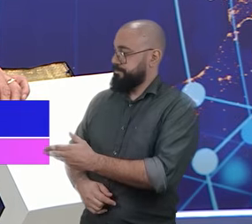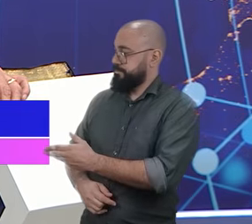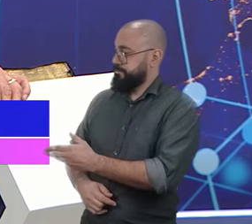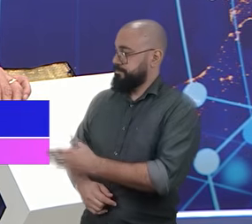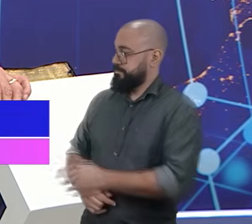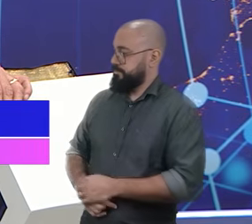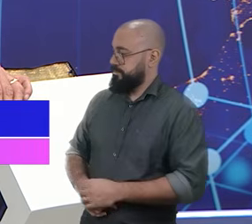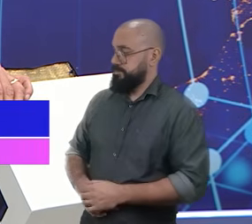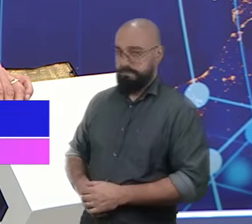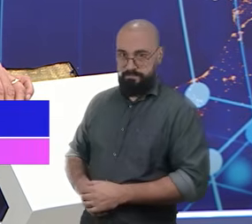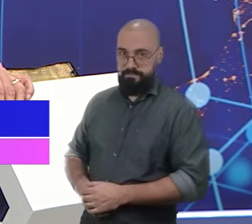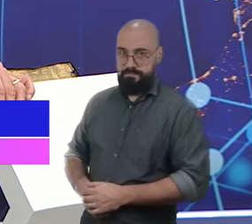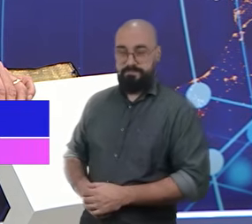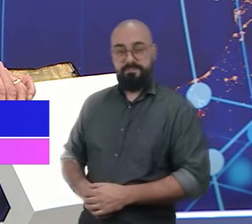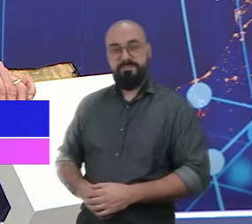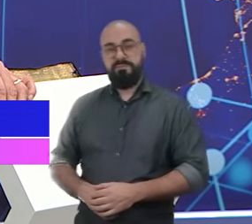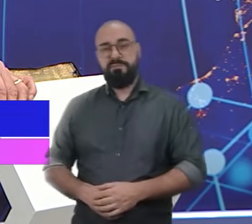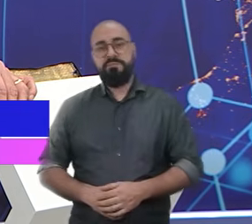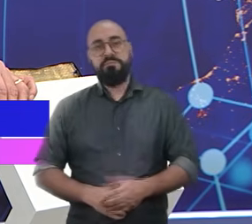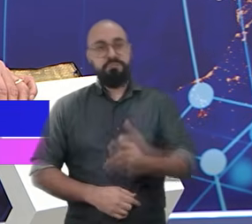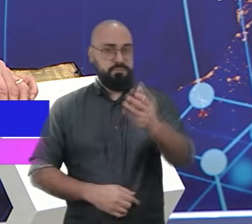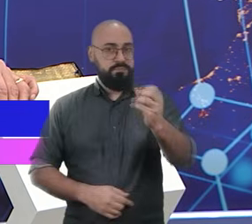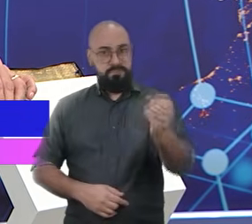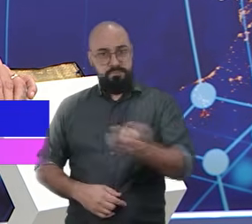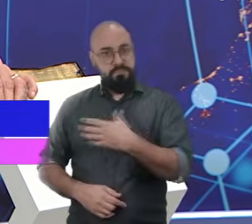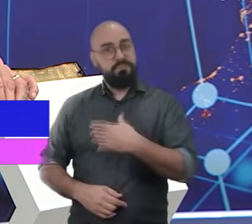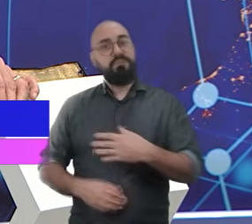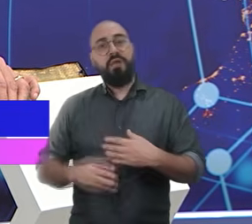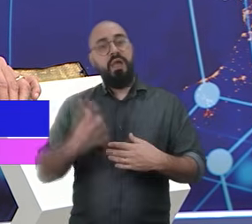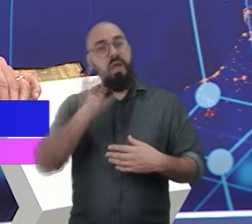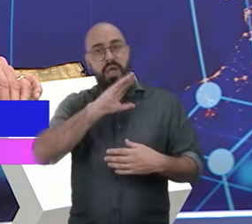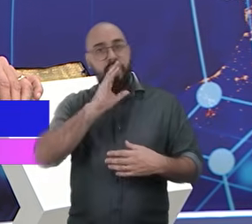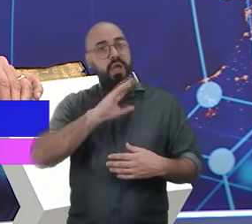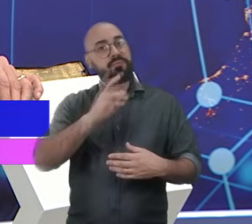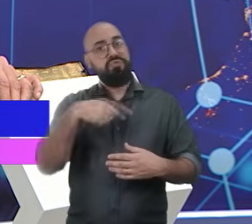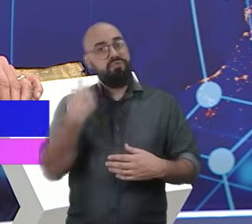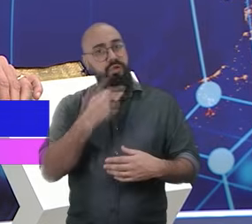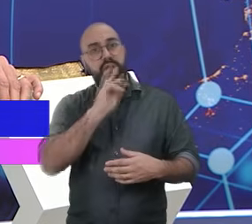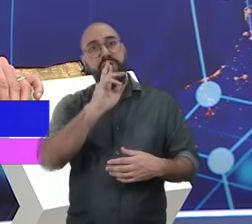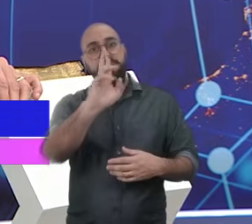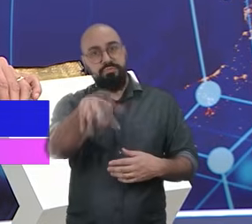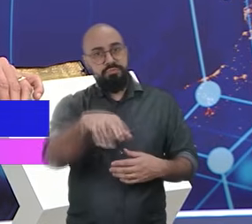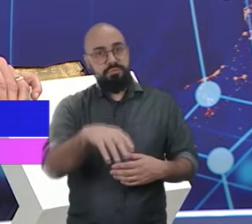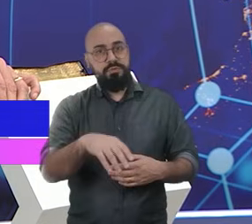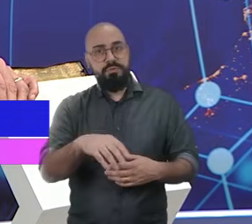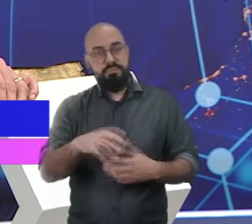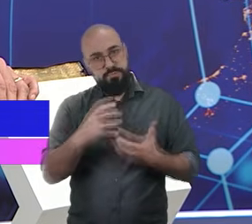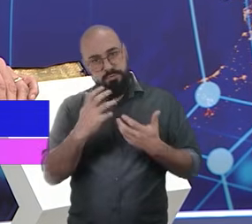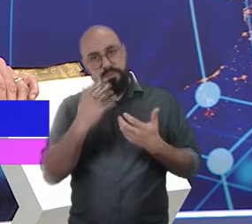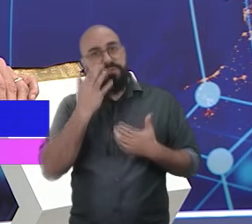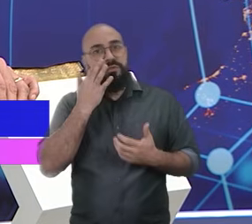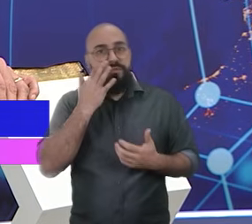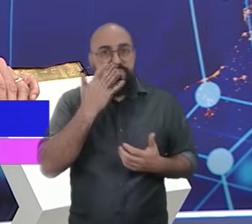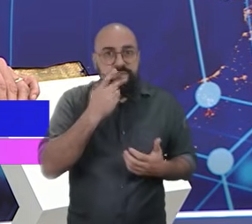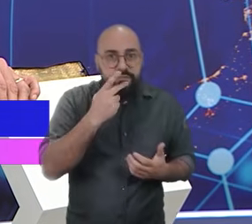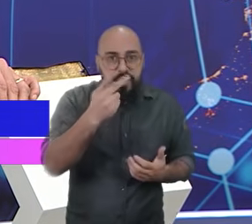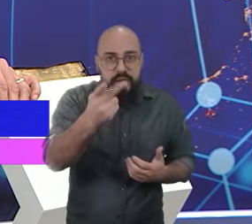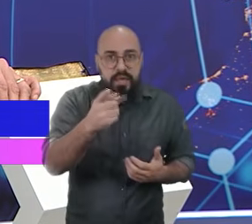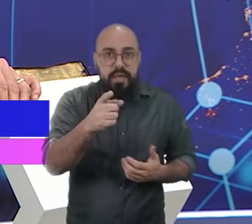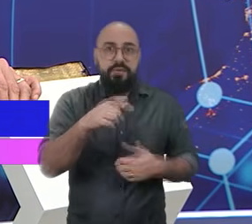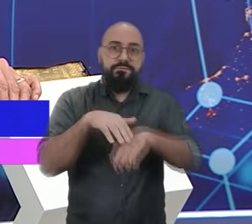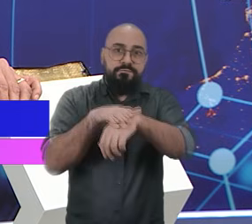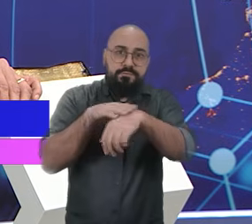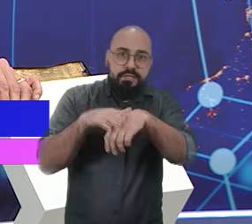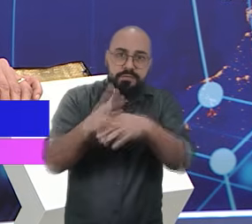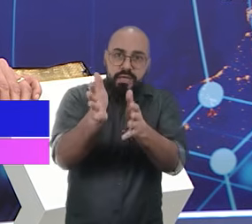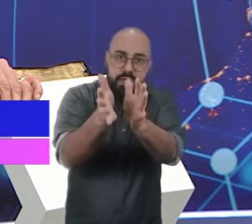98224 0616. É só enviar uma mensagem agora para nós, porque nós queremos te atender, nós queremos falar com